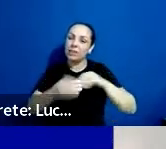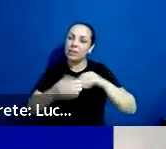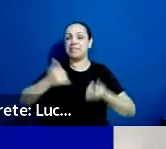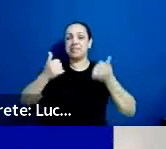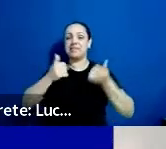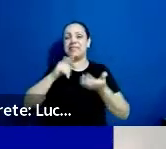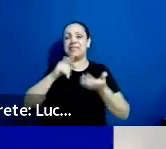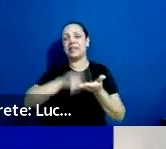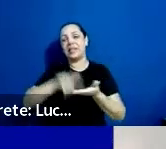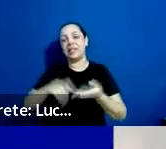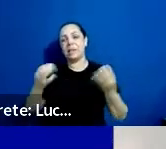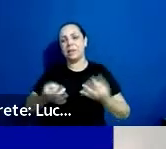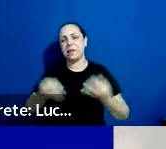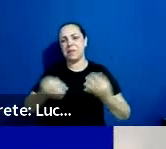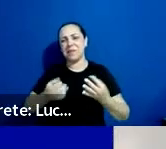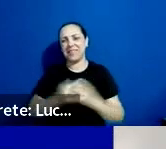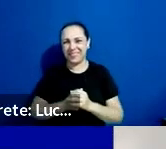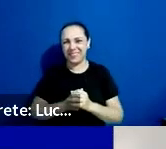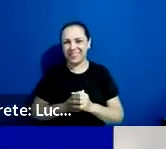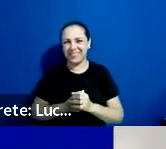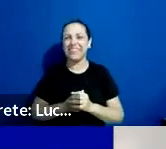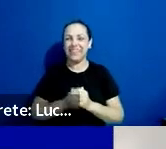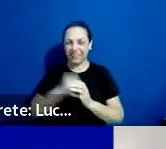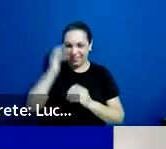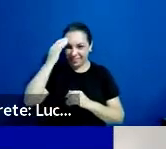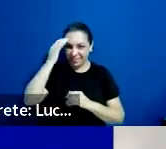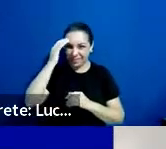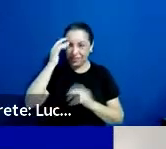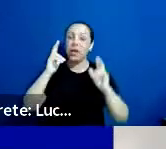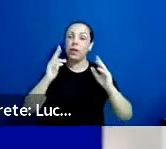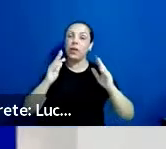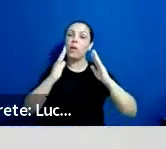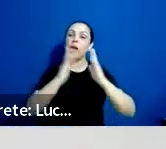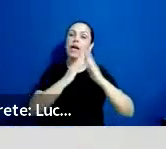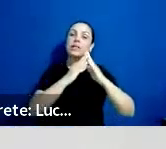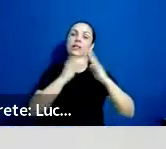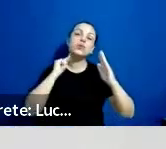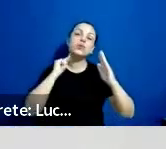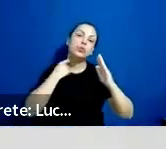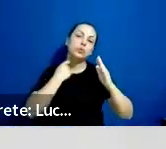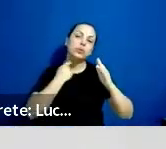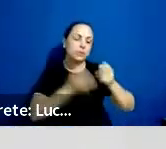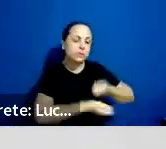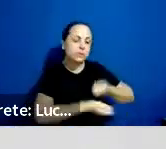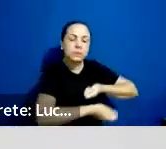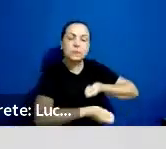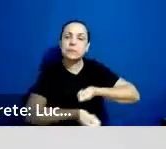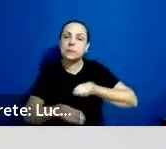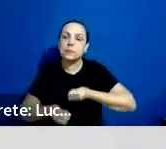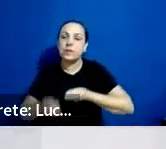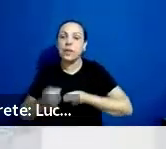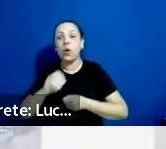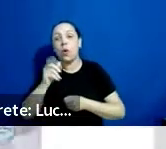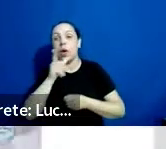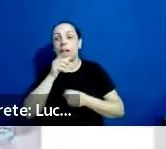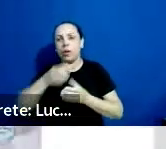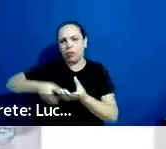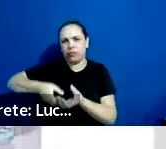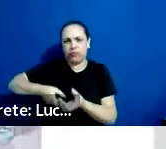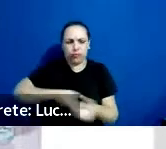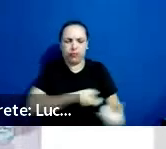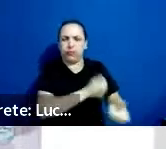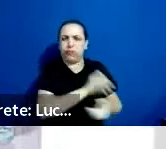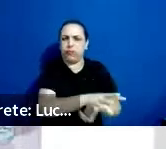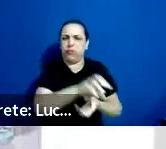uma mangueira, é isso que o Silosimol faz. O Silosimol ele deixa a nossa água até 8 vezes mais